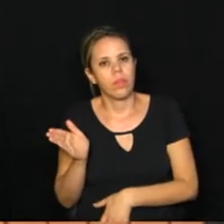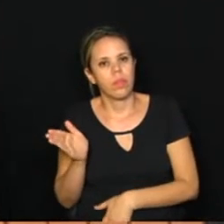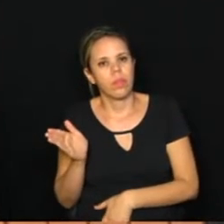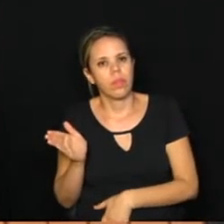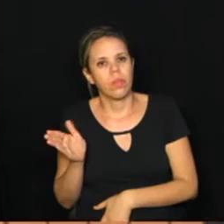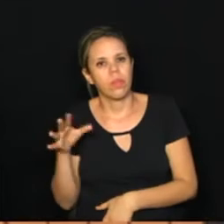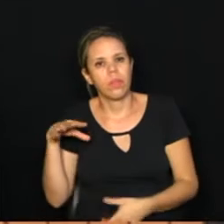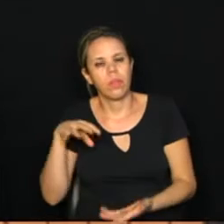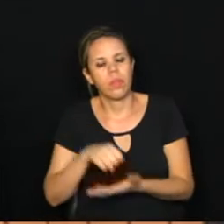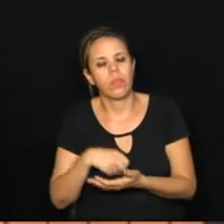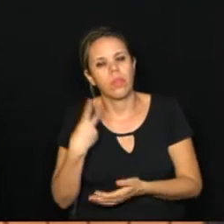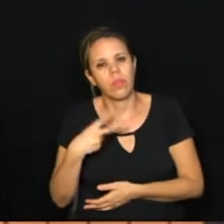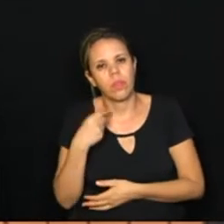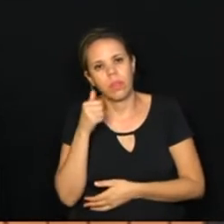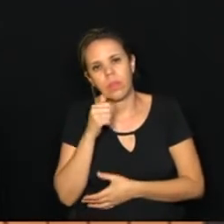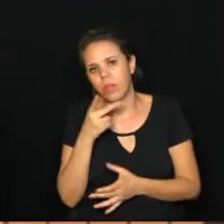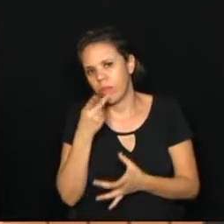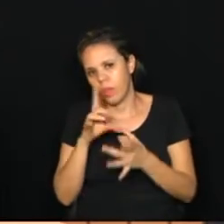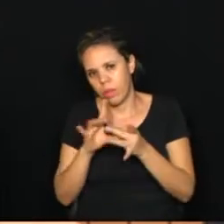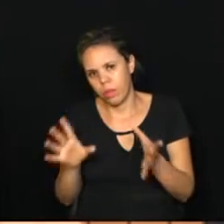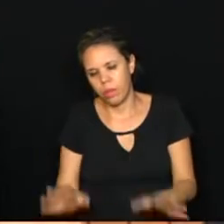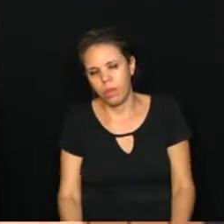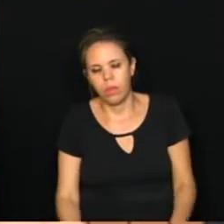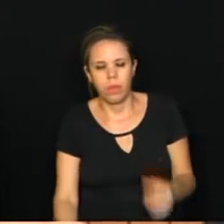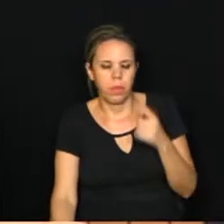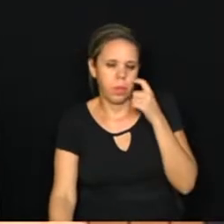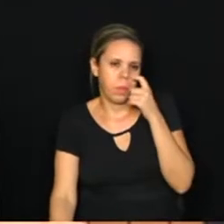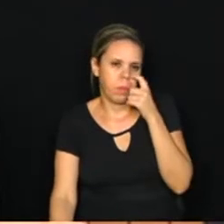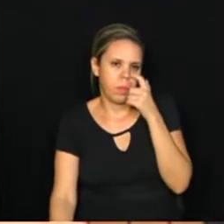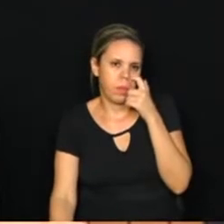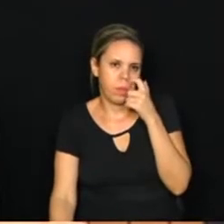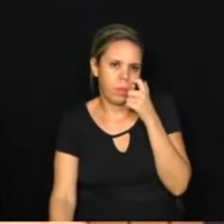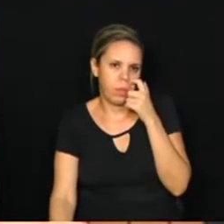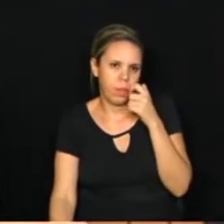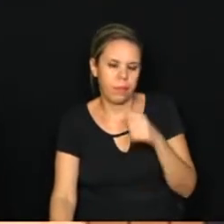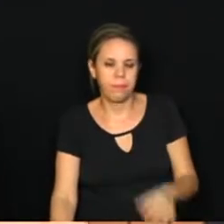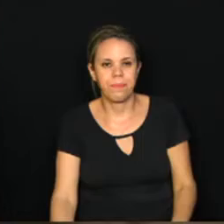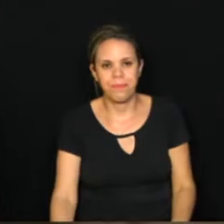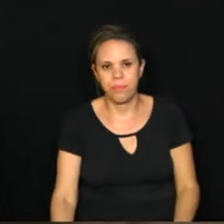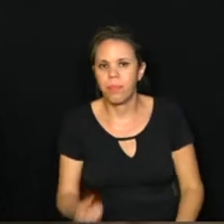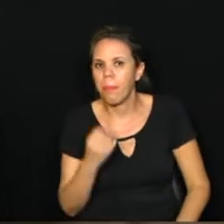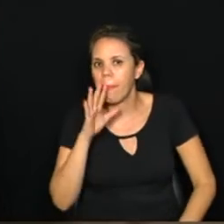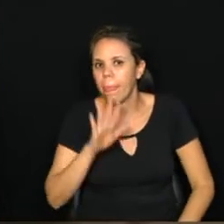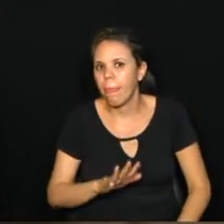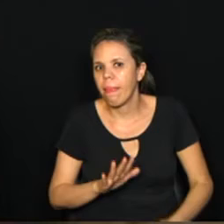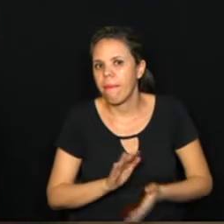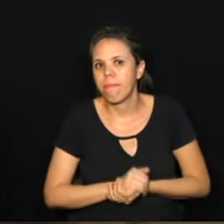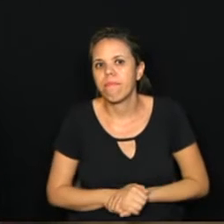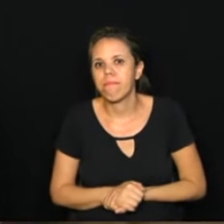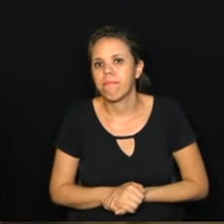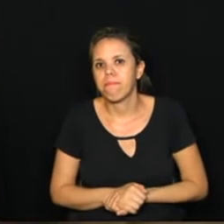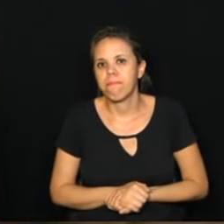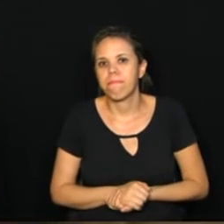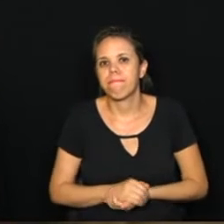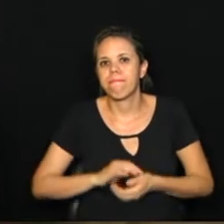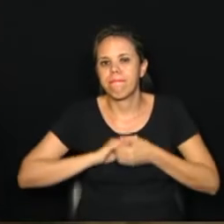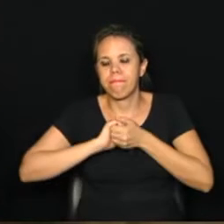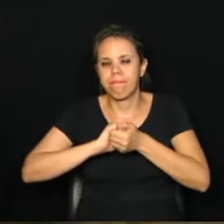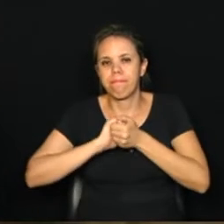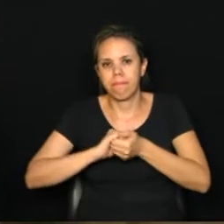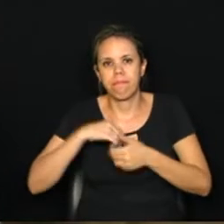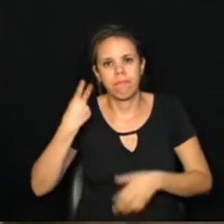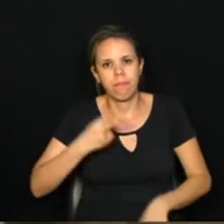se inscrito. Vereadora, por favor, a palavra é sua. Bom, boa tarde. Eu cumprimento o